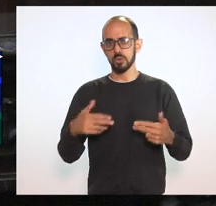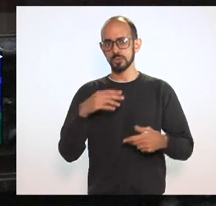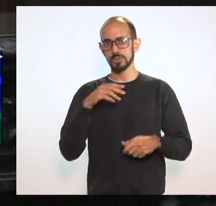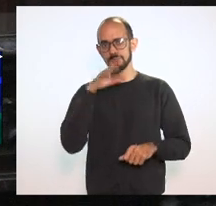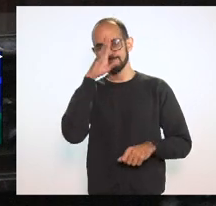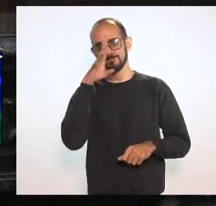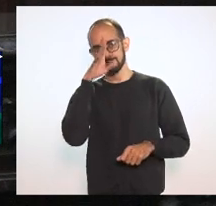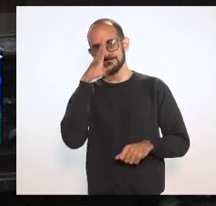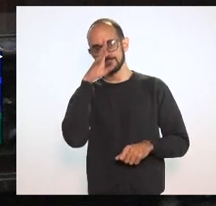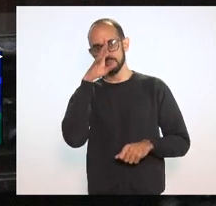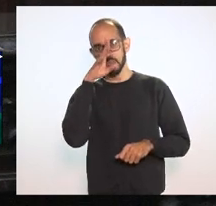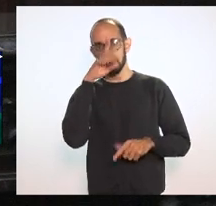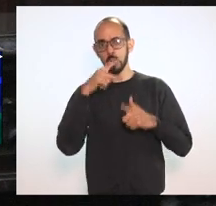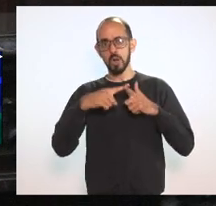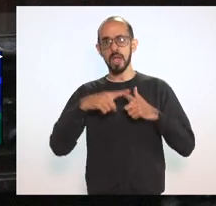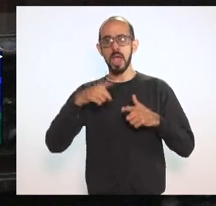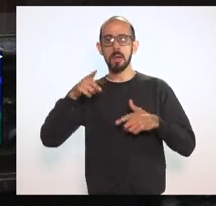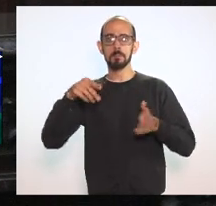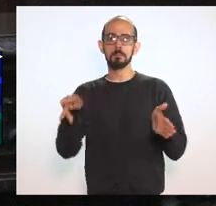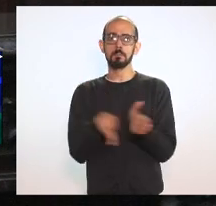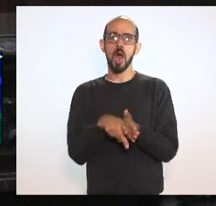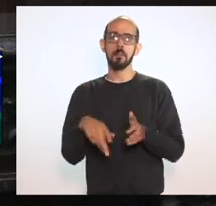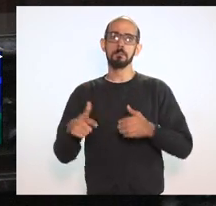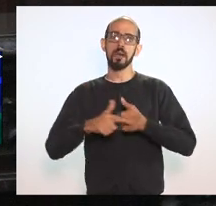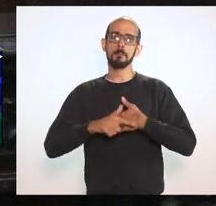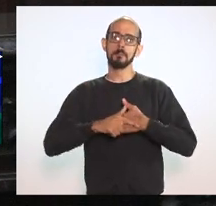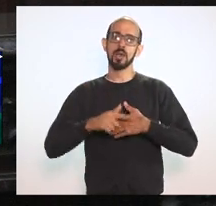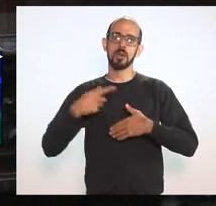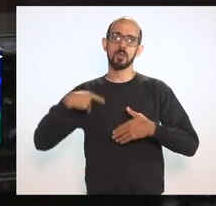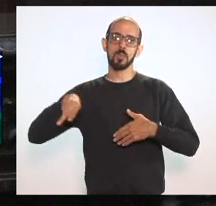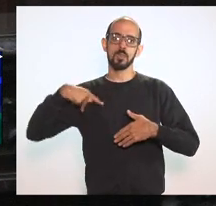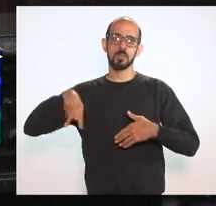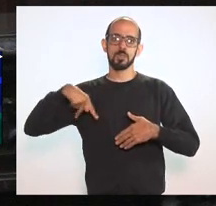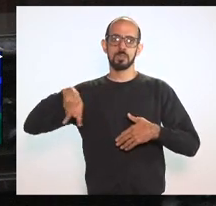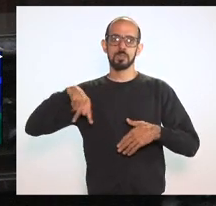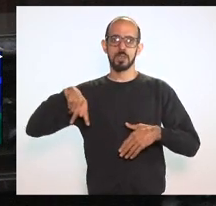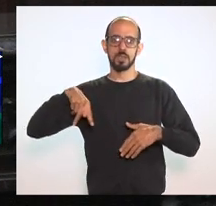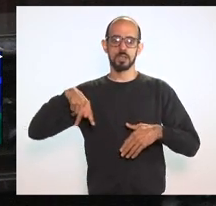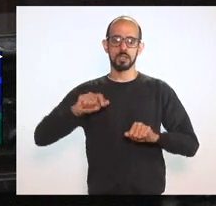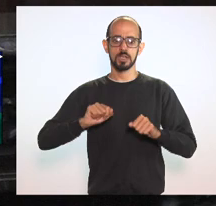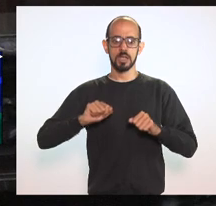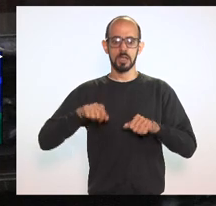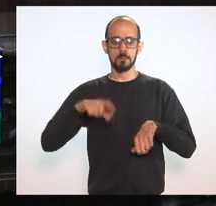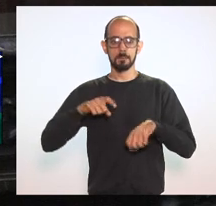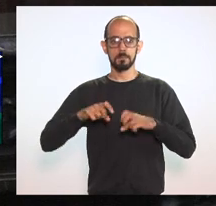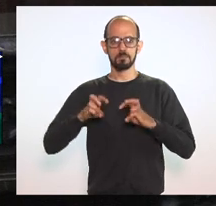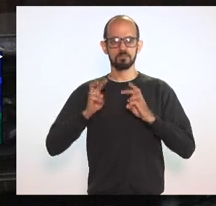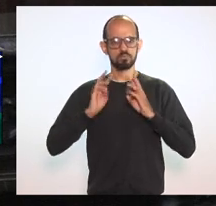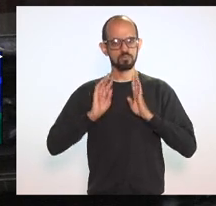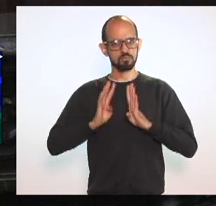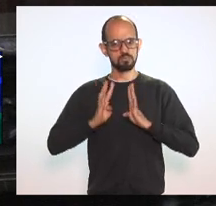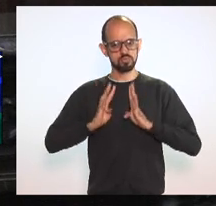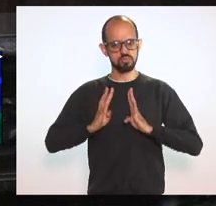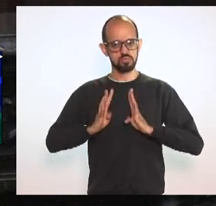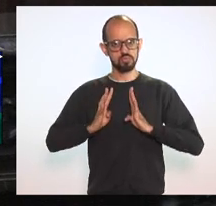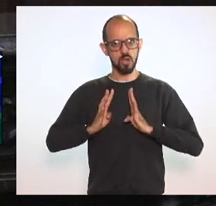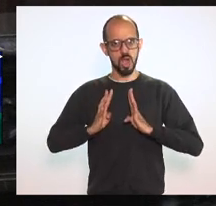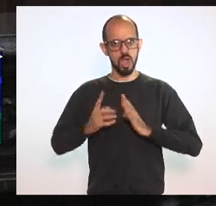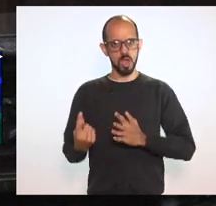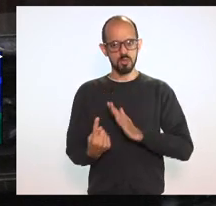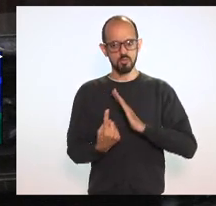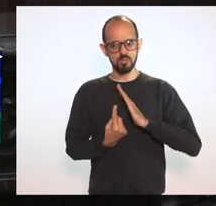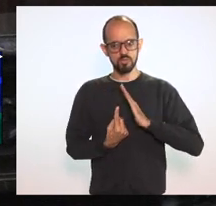função de medidas restritivas reais e sérias os 92 municípios